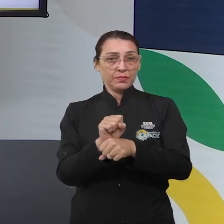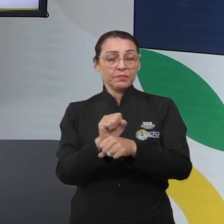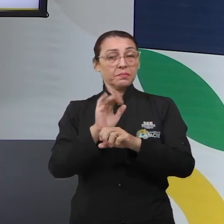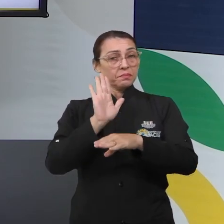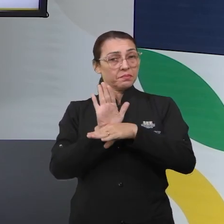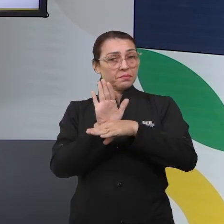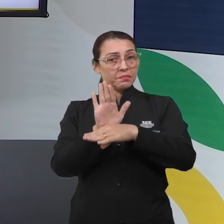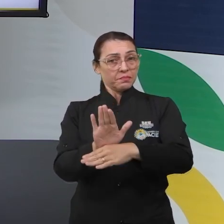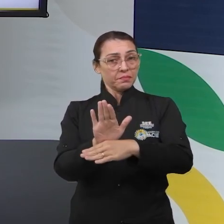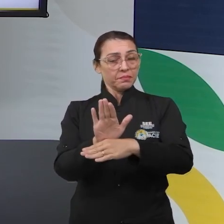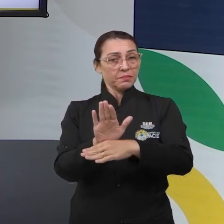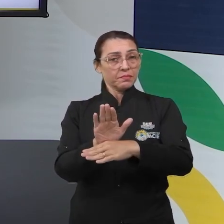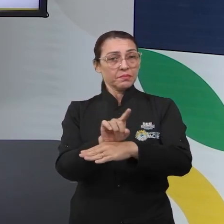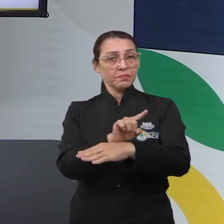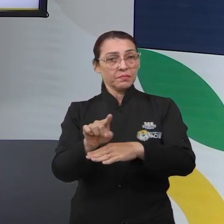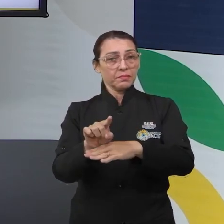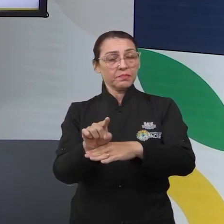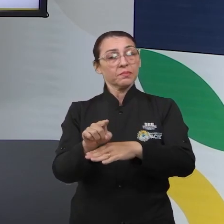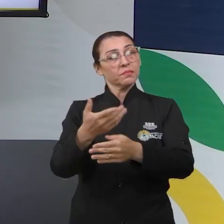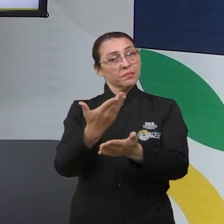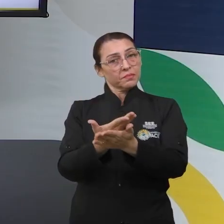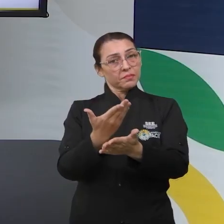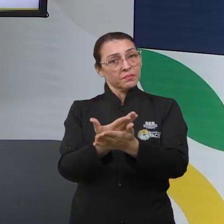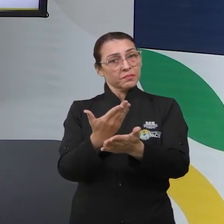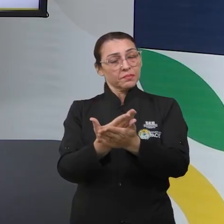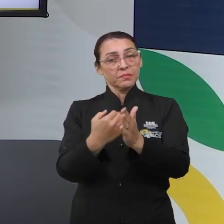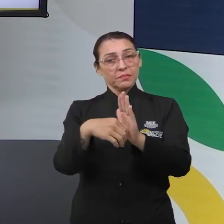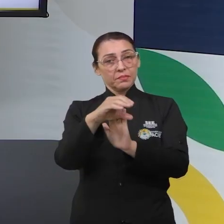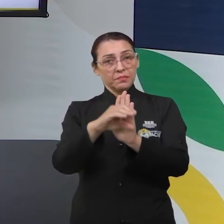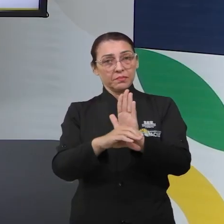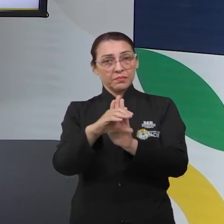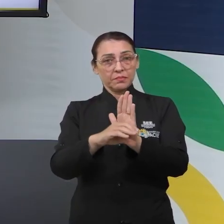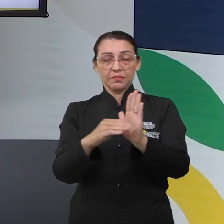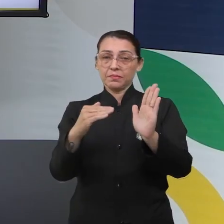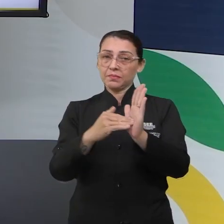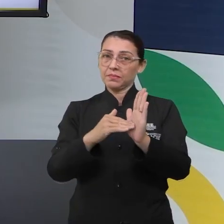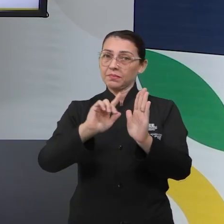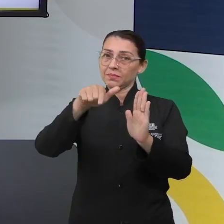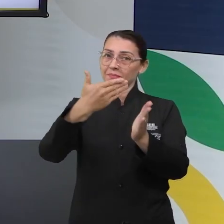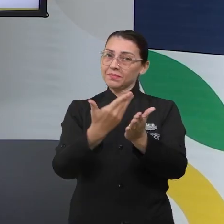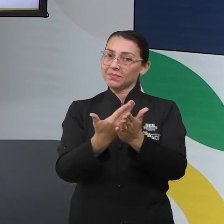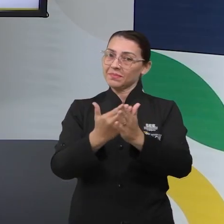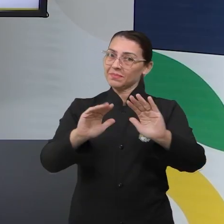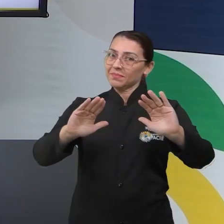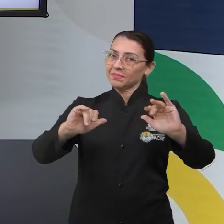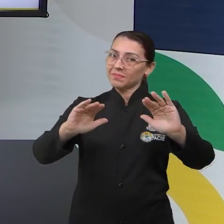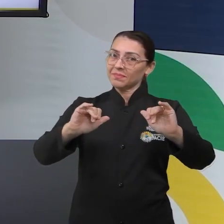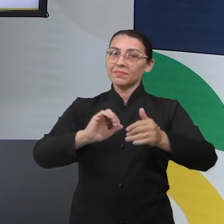ter contribuído para os seus estudos com esse conteúdo e até a próxima aula.